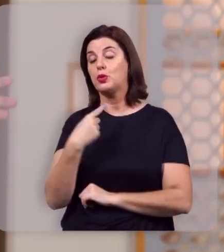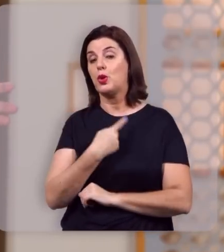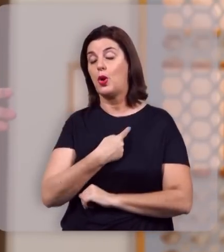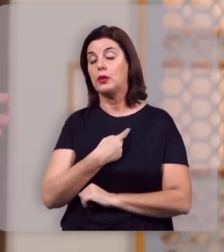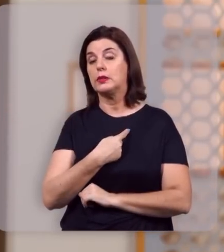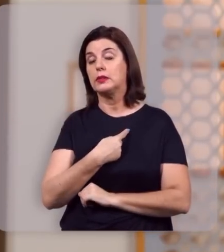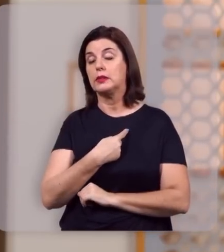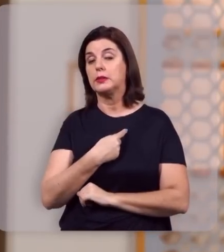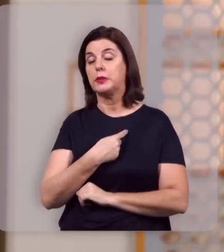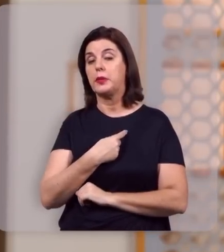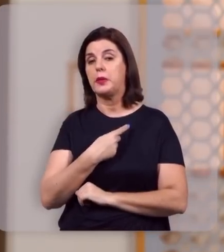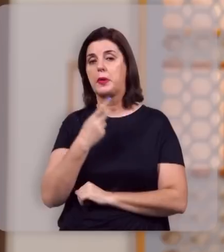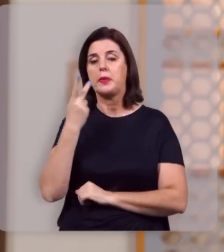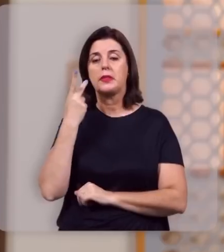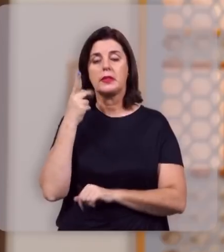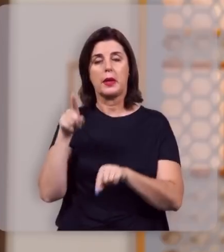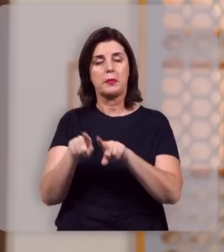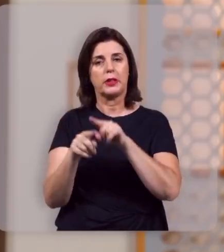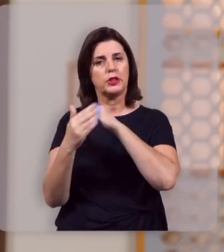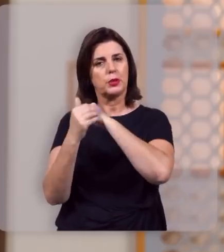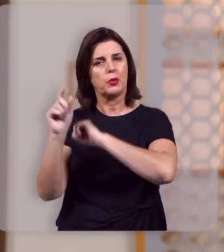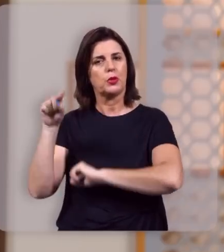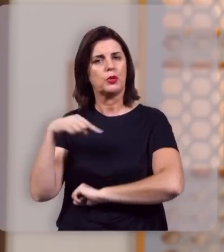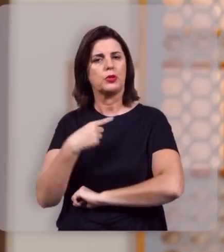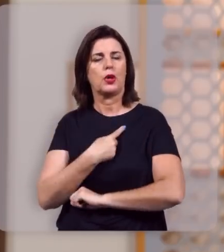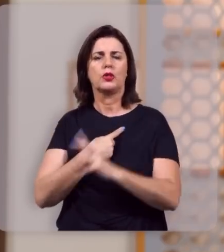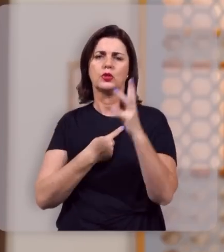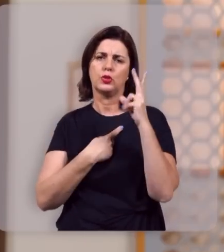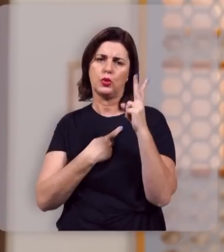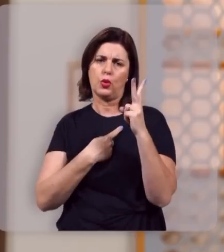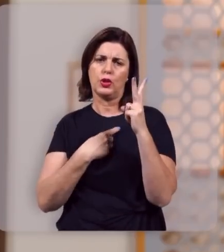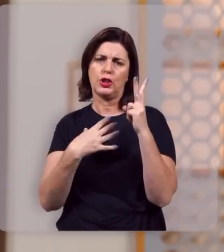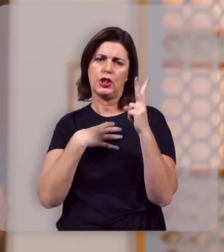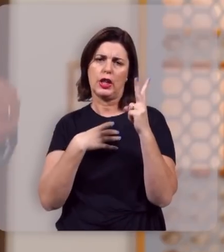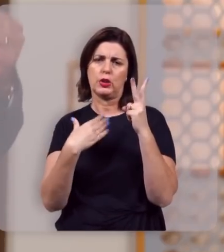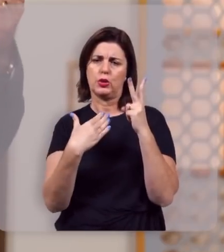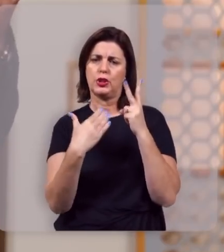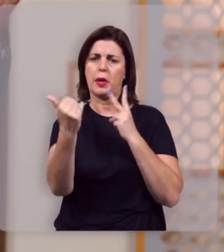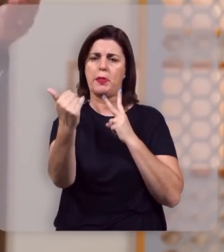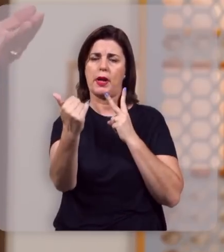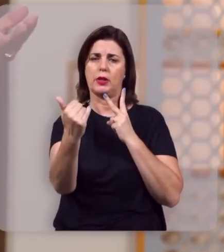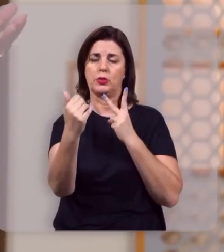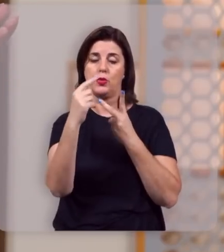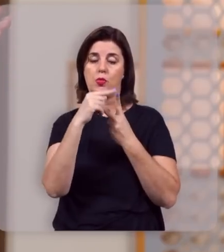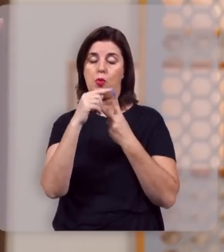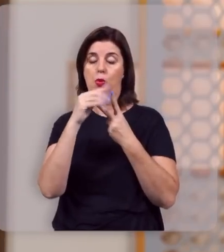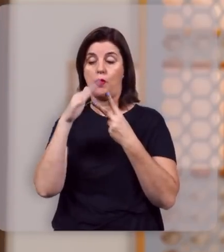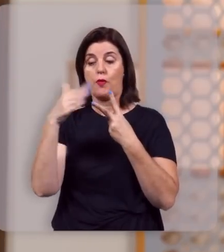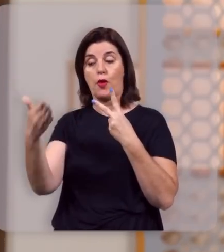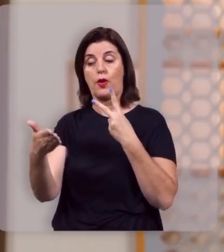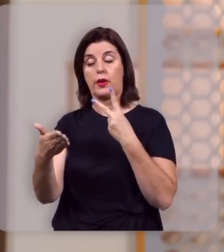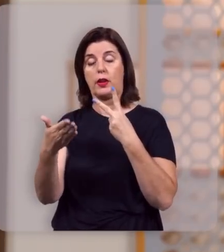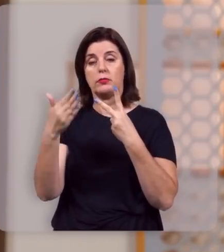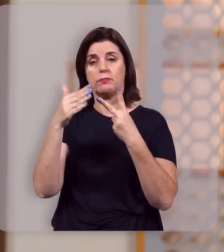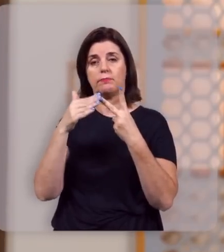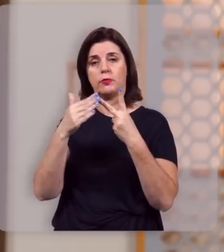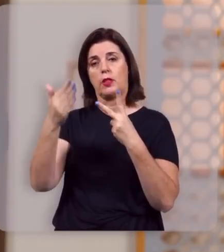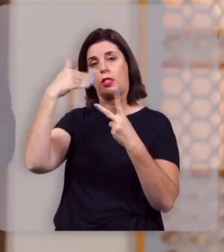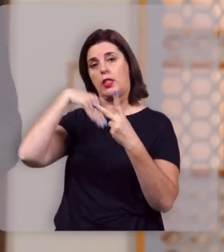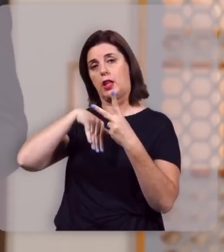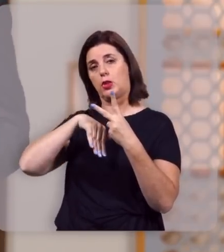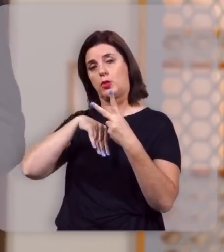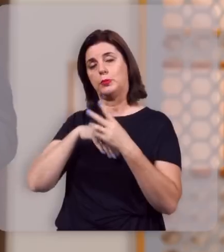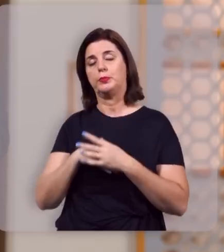Deus predestinou, a esses Deus também chamou. Há dois tipos de chamados, um externo e outro